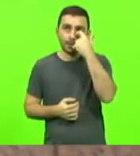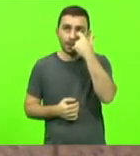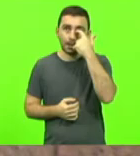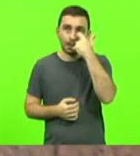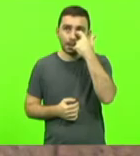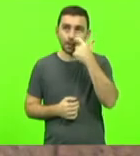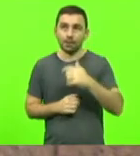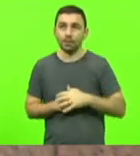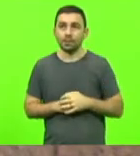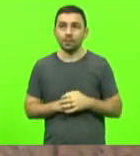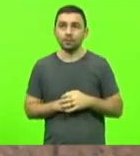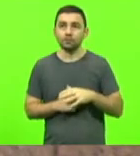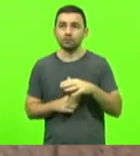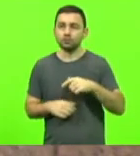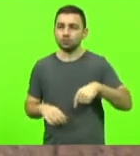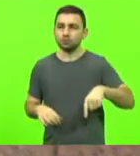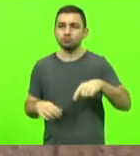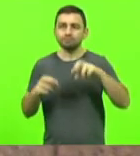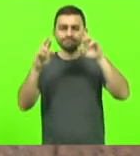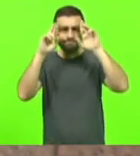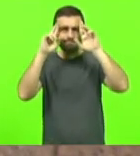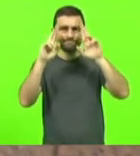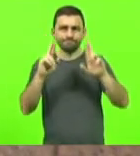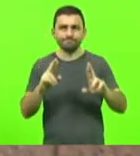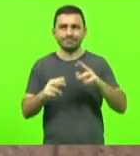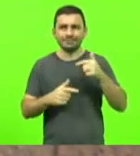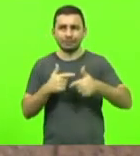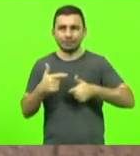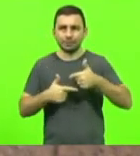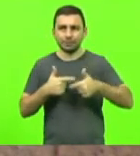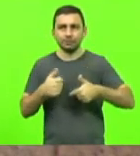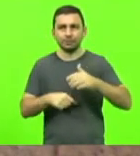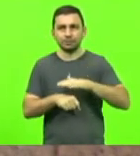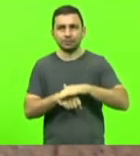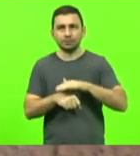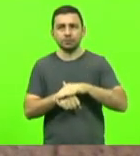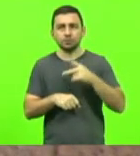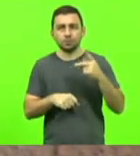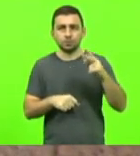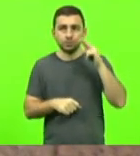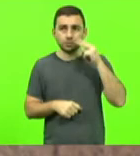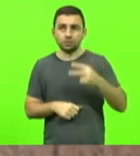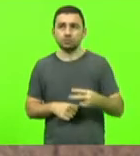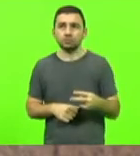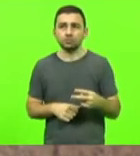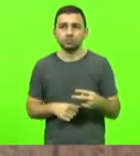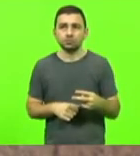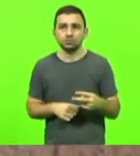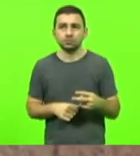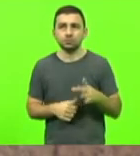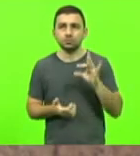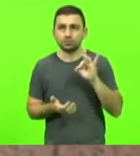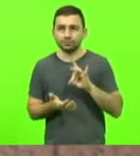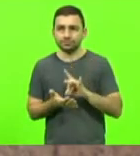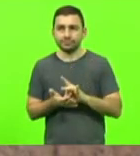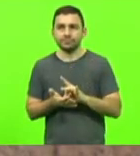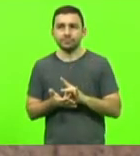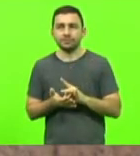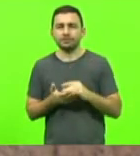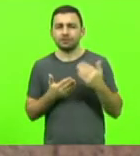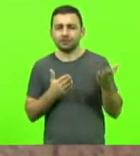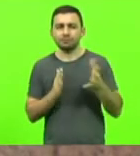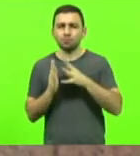deixa o respeita e faz um trabalho, o seu trabalho, na verdade, reconhece e é o legado que ele